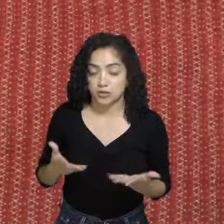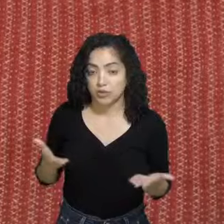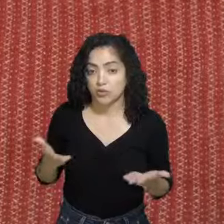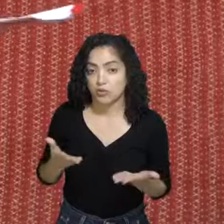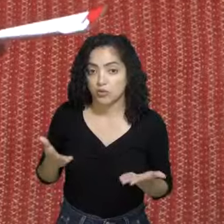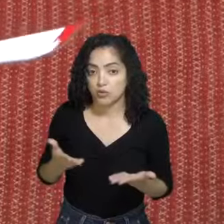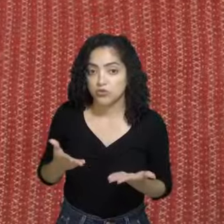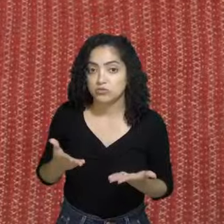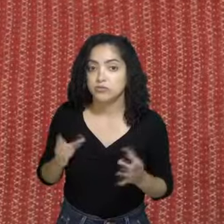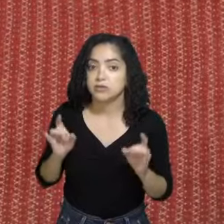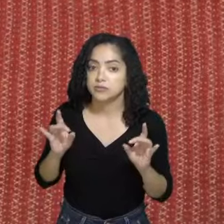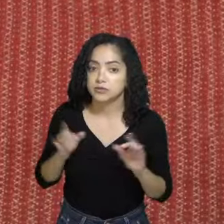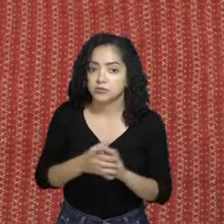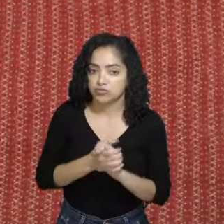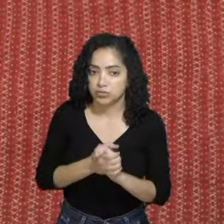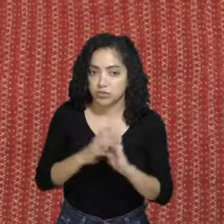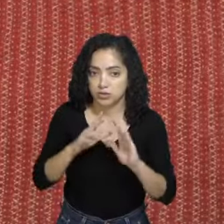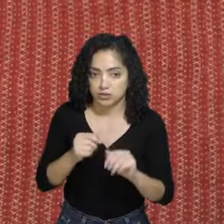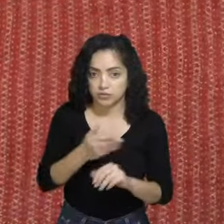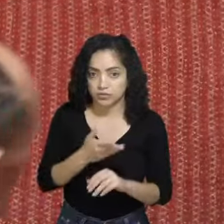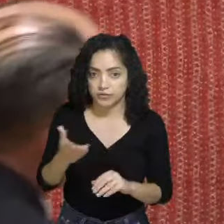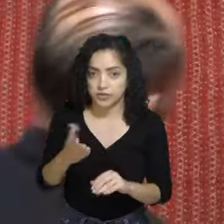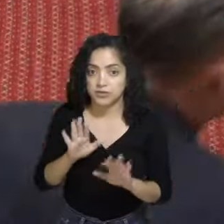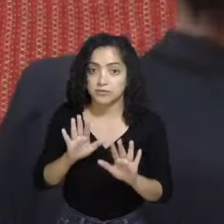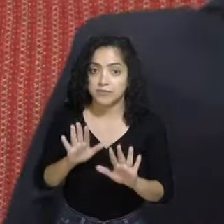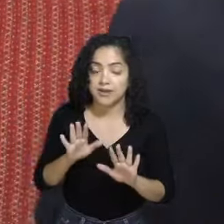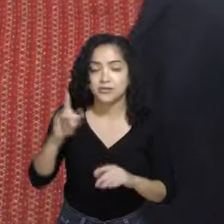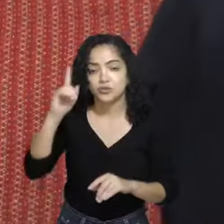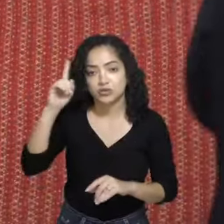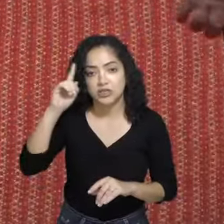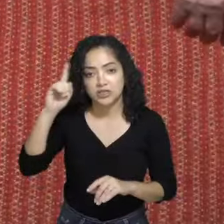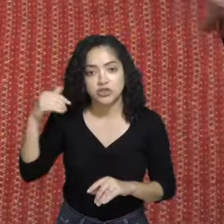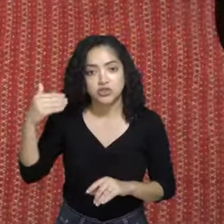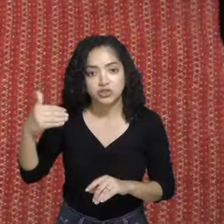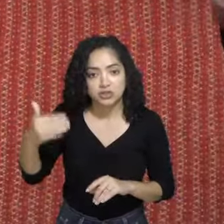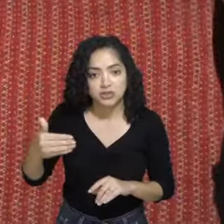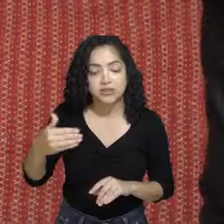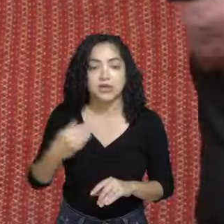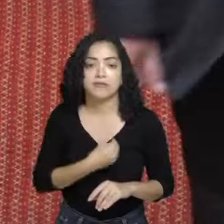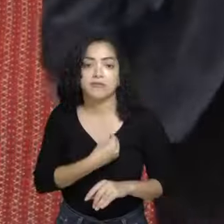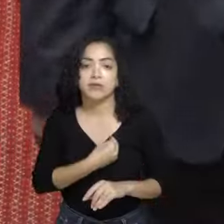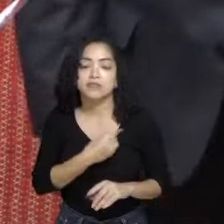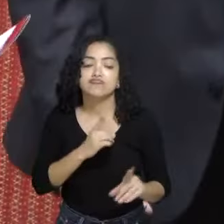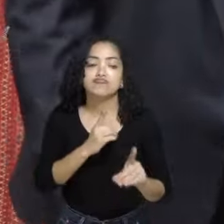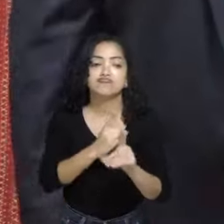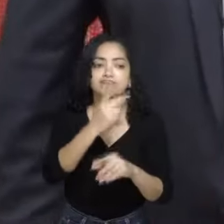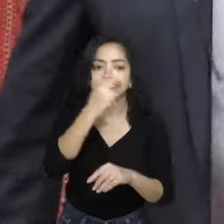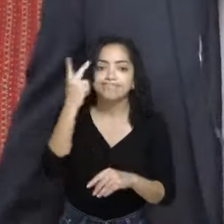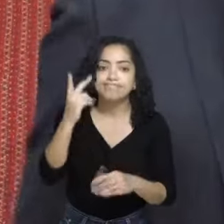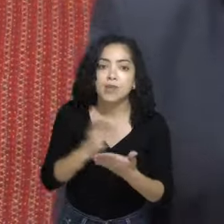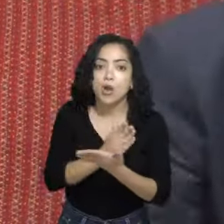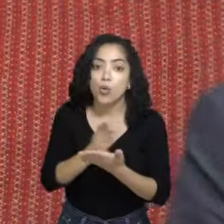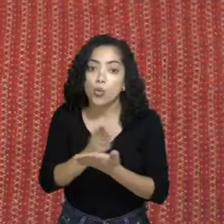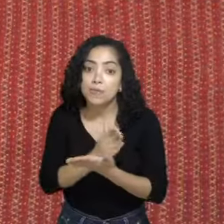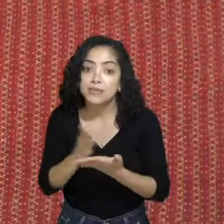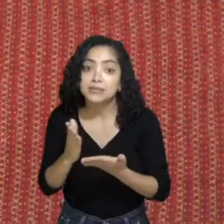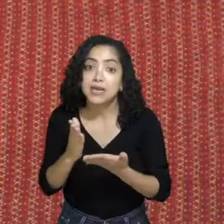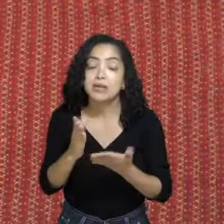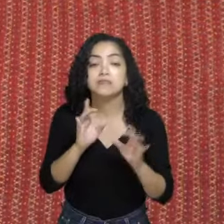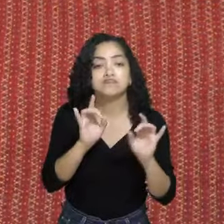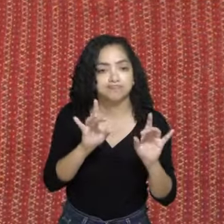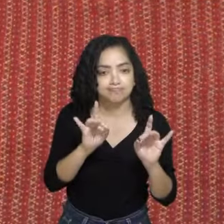muito especial, saudar a todos, mas no nosso dia a dia, na nossa vida, a gente encontra pessoas, e algumas pessoas bastante